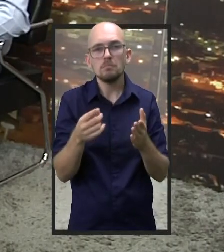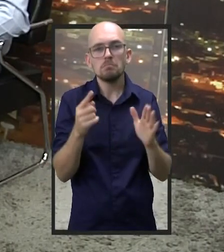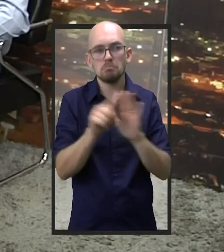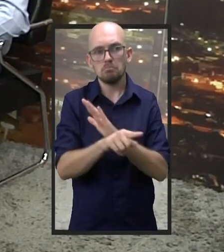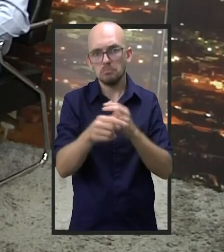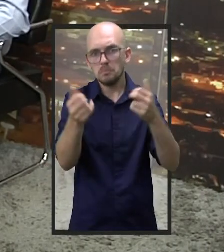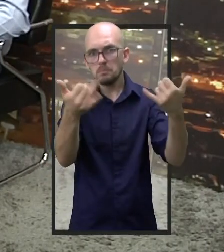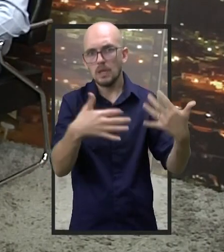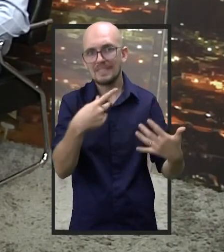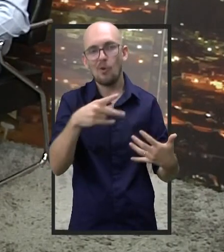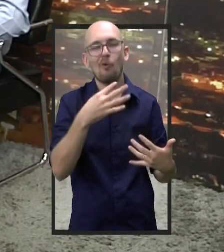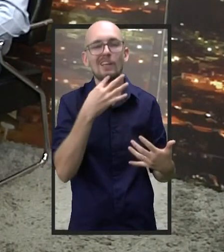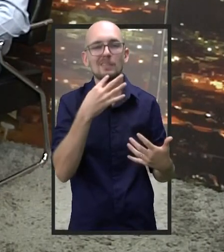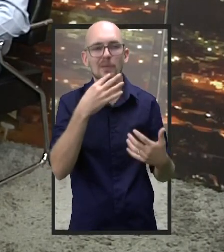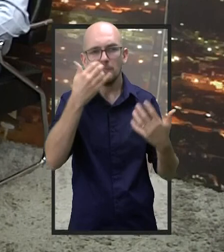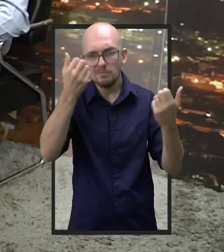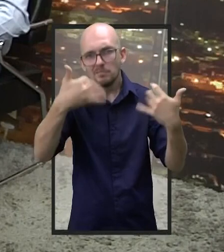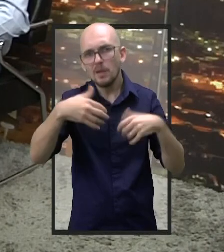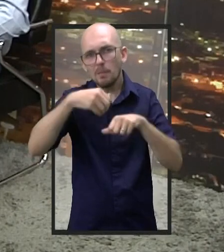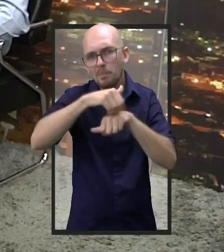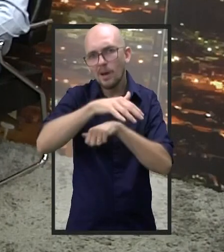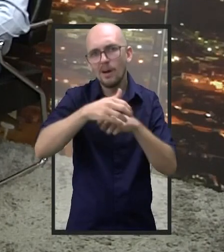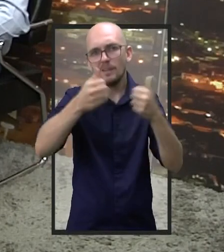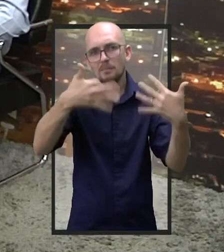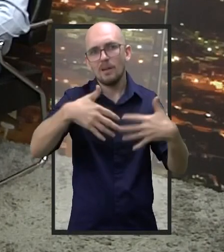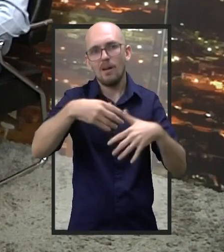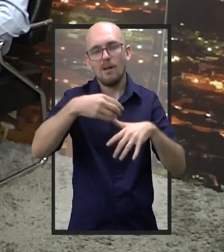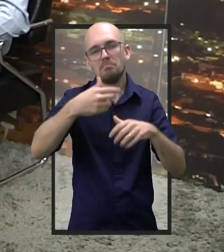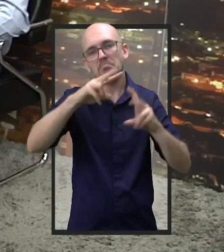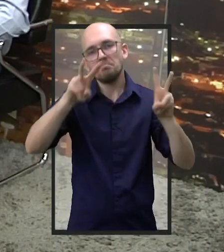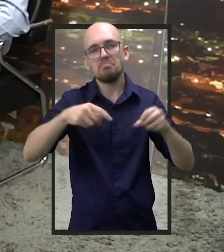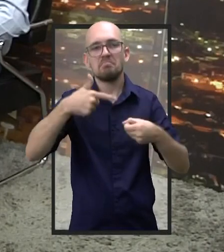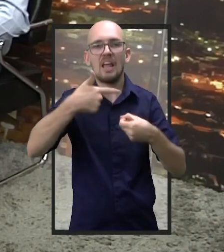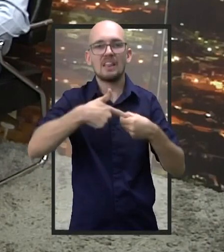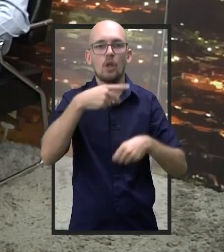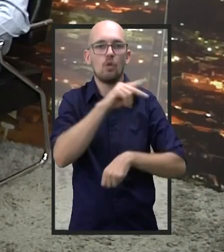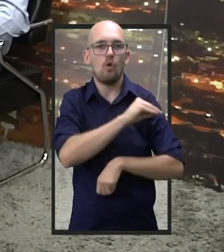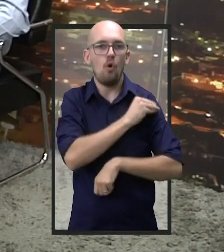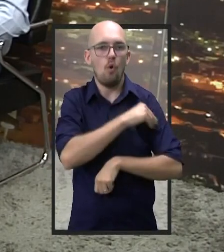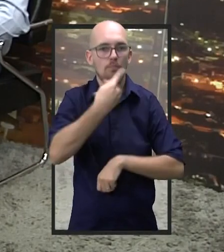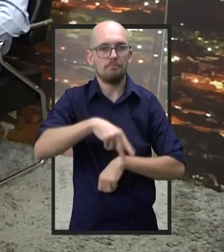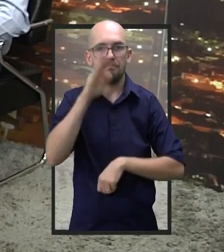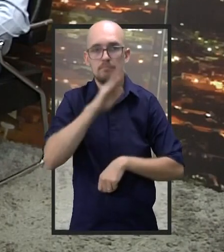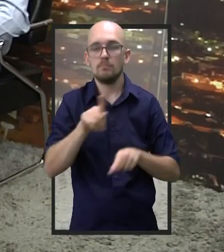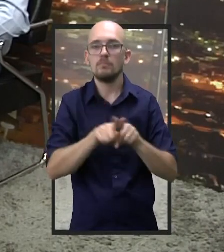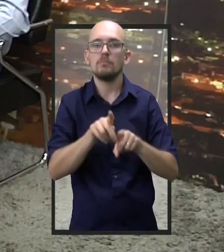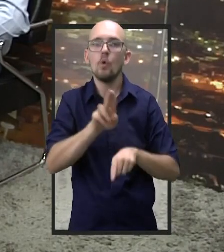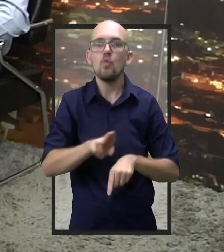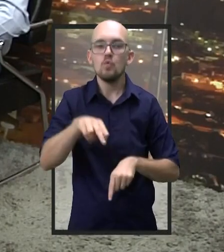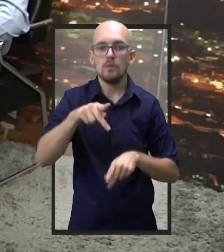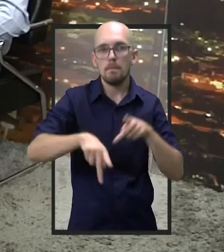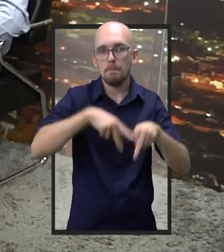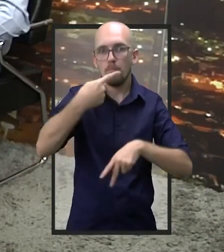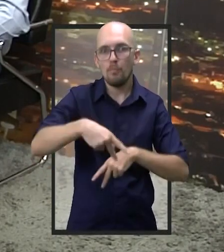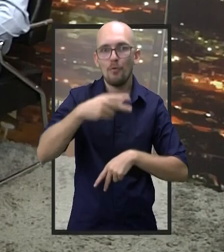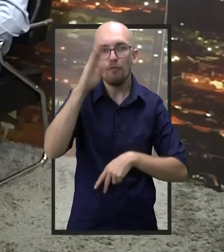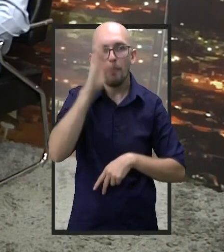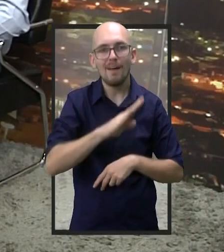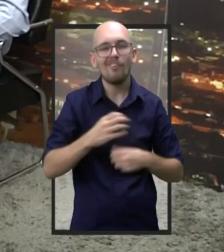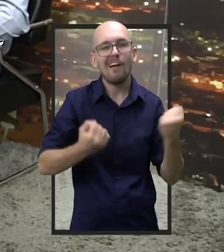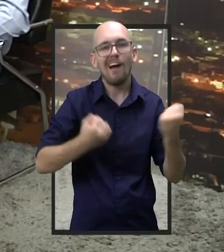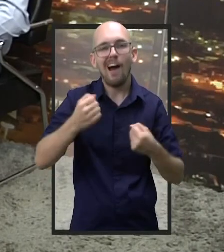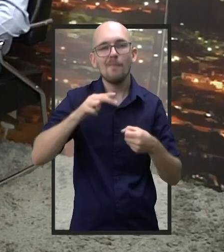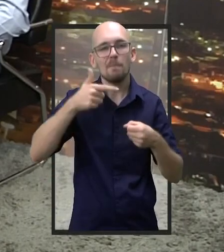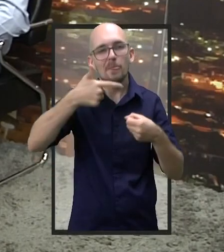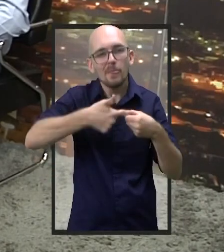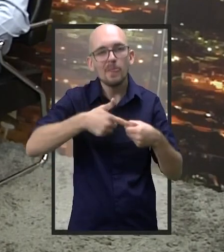conhecimento, falar um pouco sobre esse etanol brasileiro, o etanol que também é consumido aqui pelos brasileiros nos seus carros,